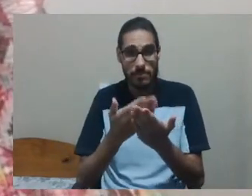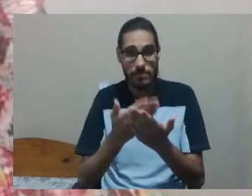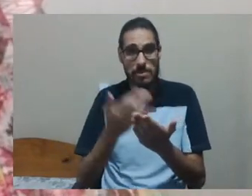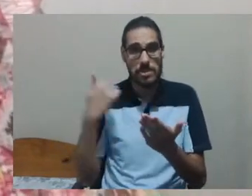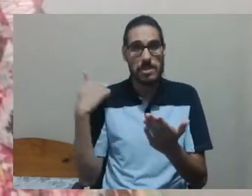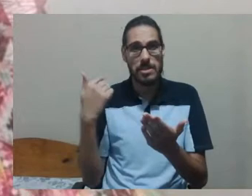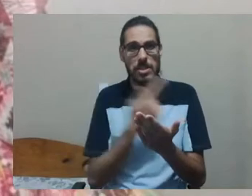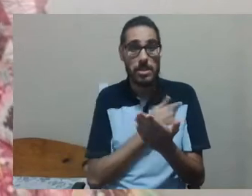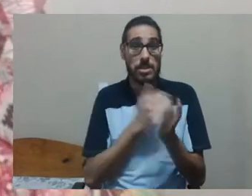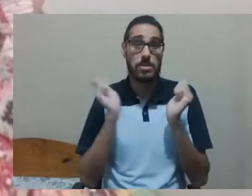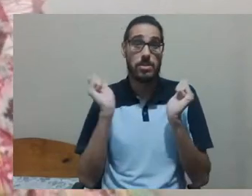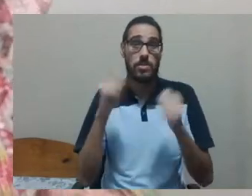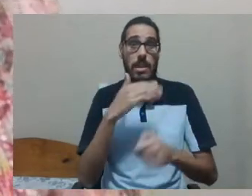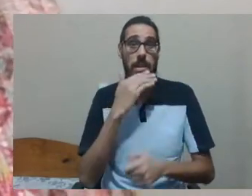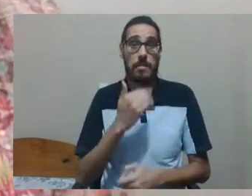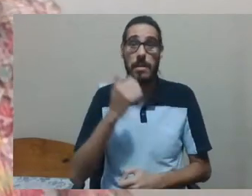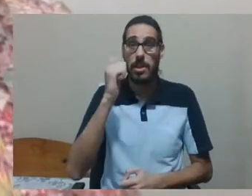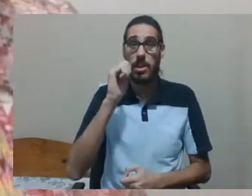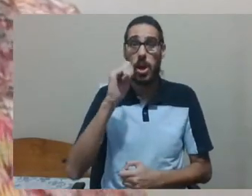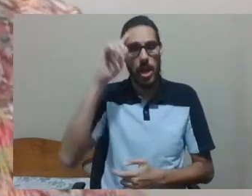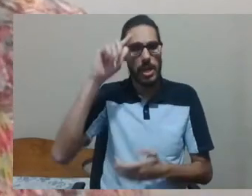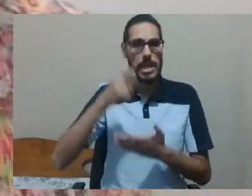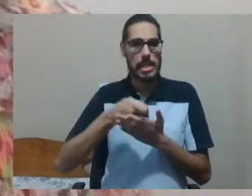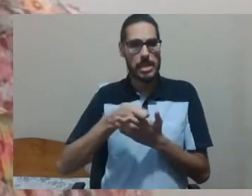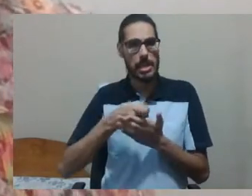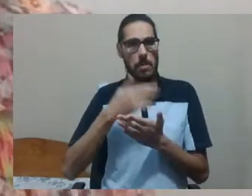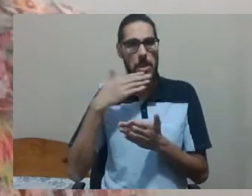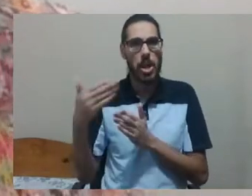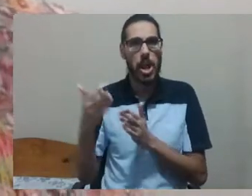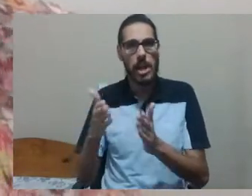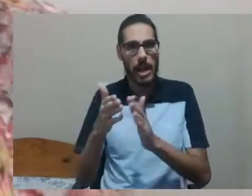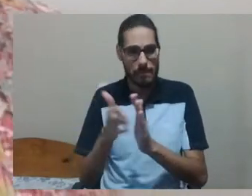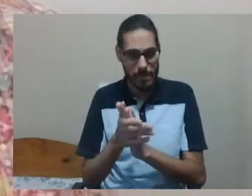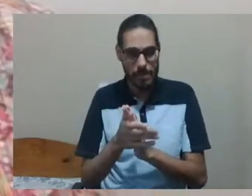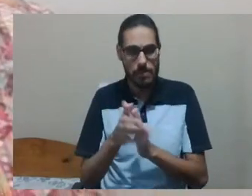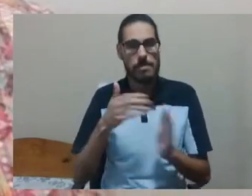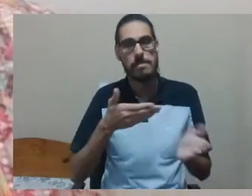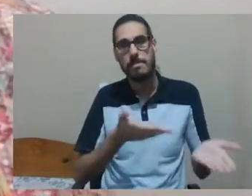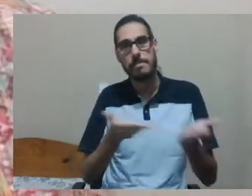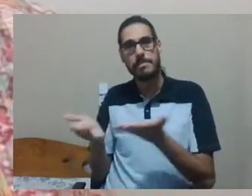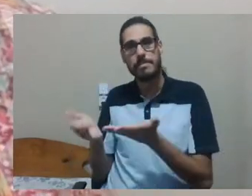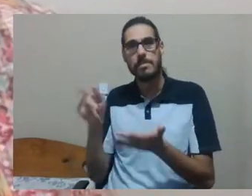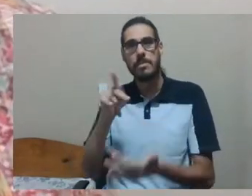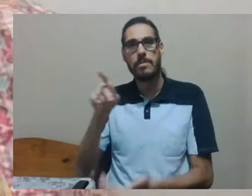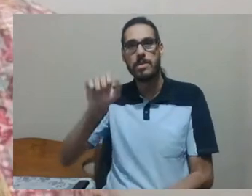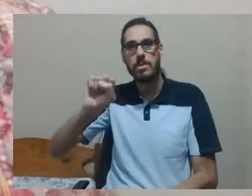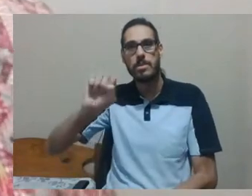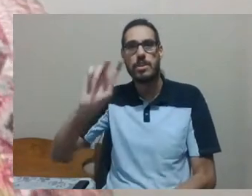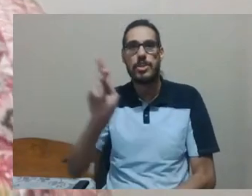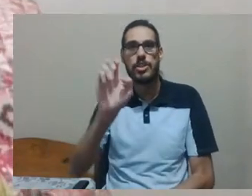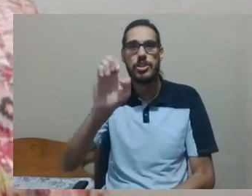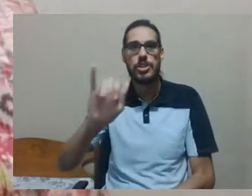melhores decisões e os melhores caminhos. Eu passo à professora Sheila.